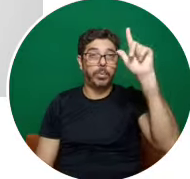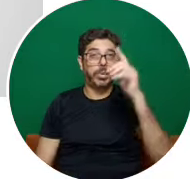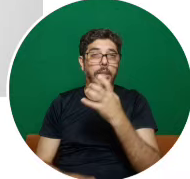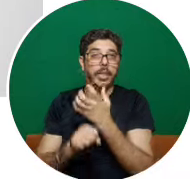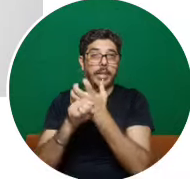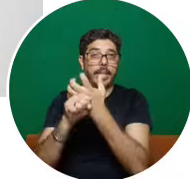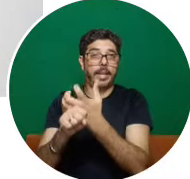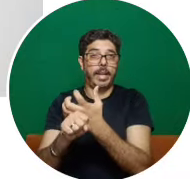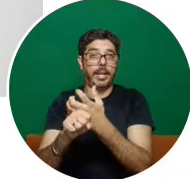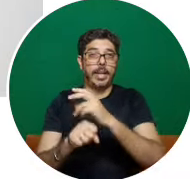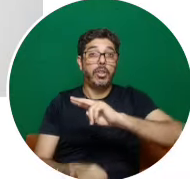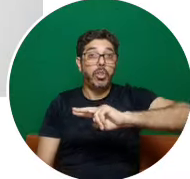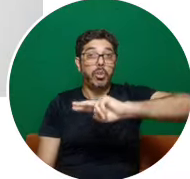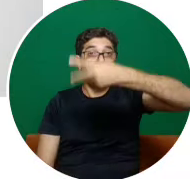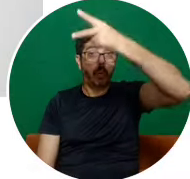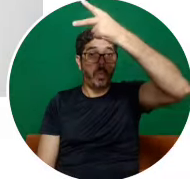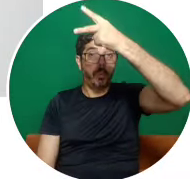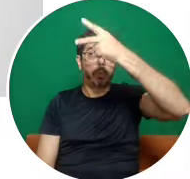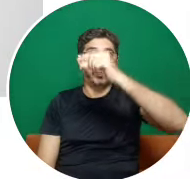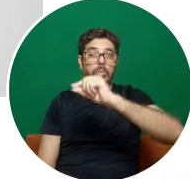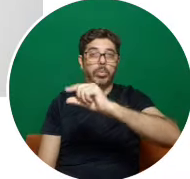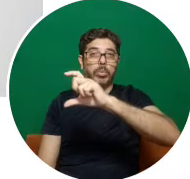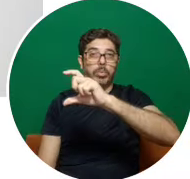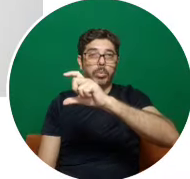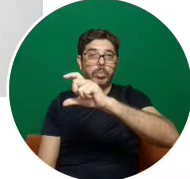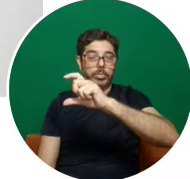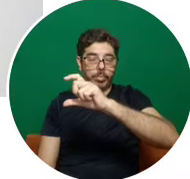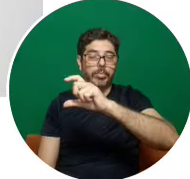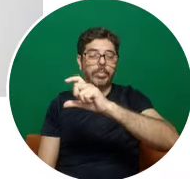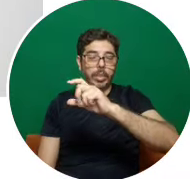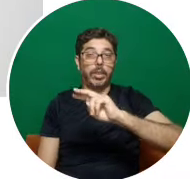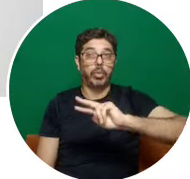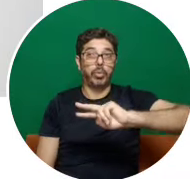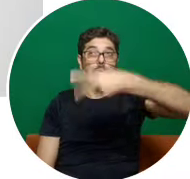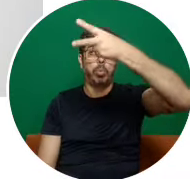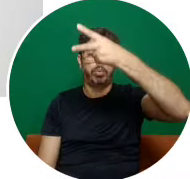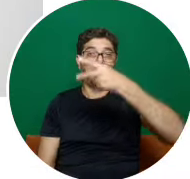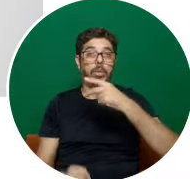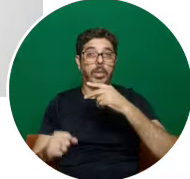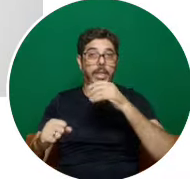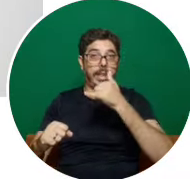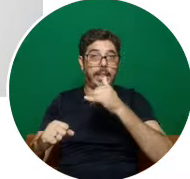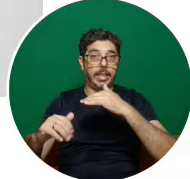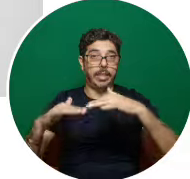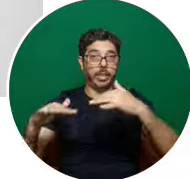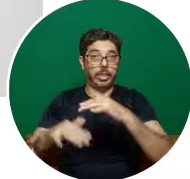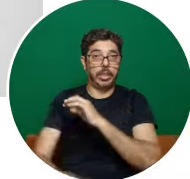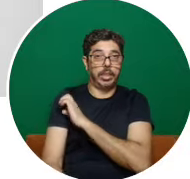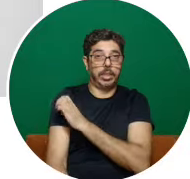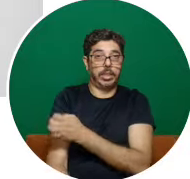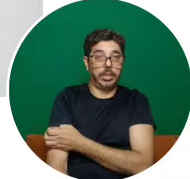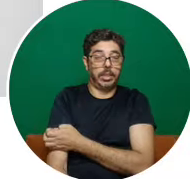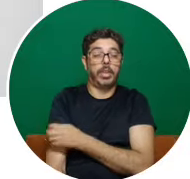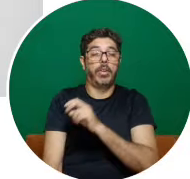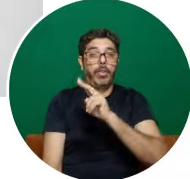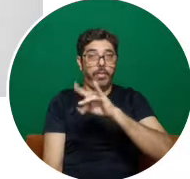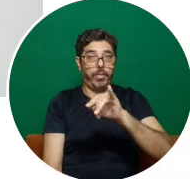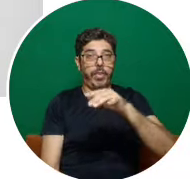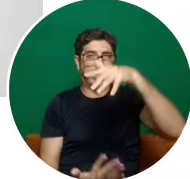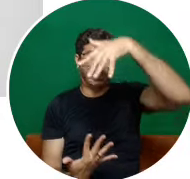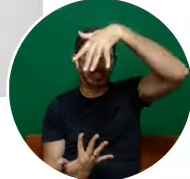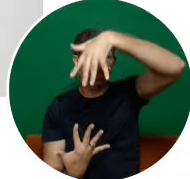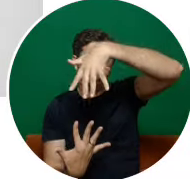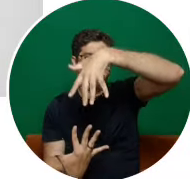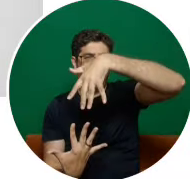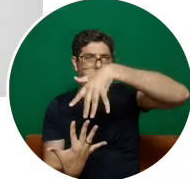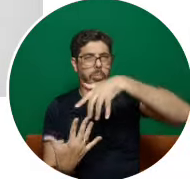na direção de uma das placas, positiva ou negativa, dependendo do sinal da carga. Agora, se nós tivermos uma outra carga, mas com o dobro